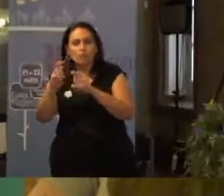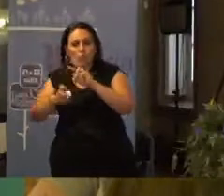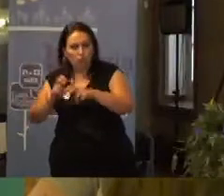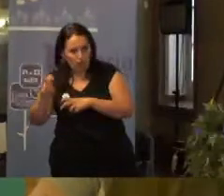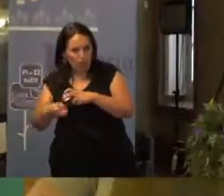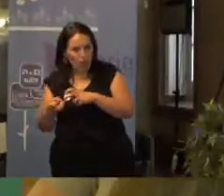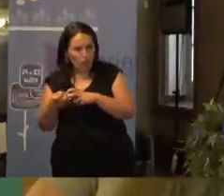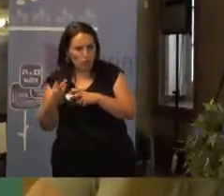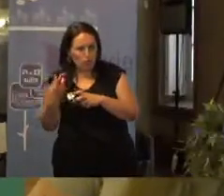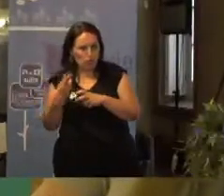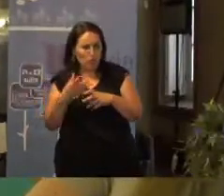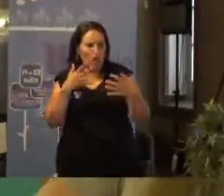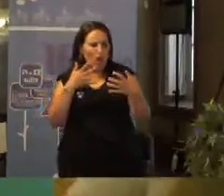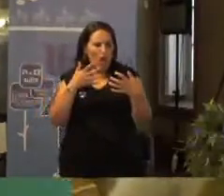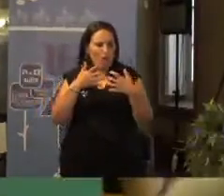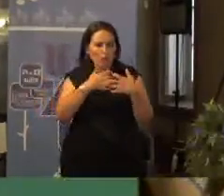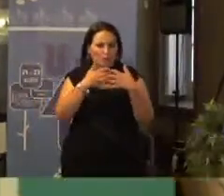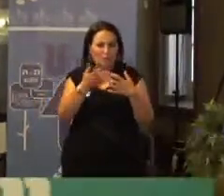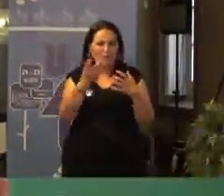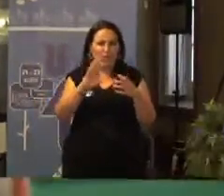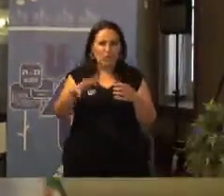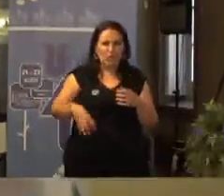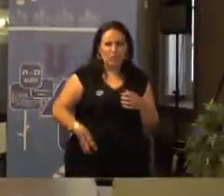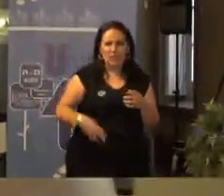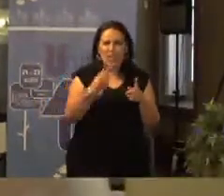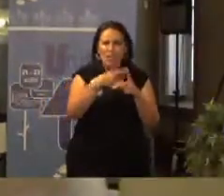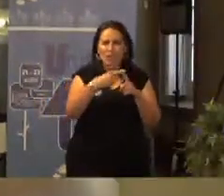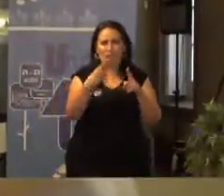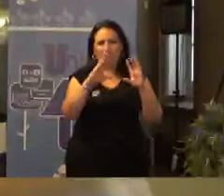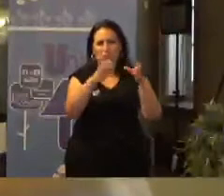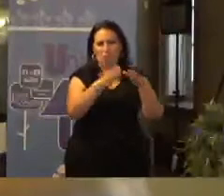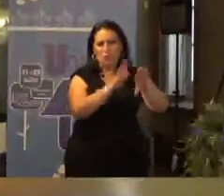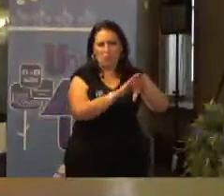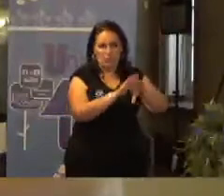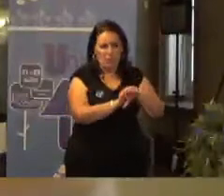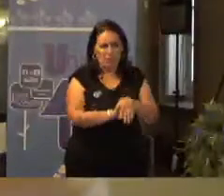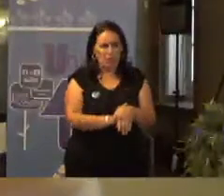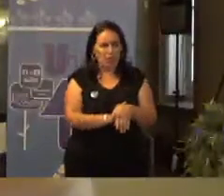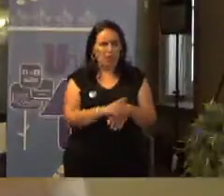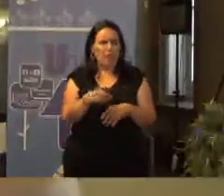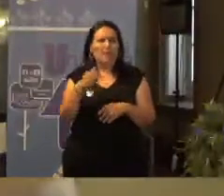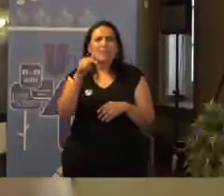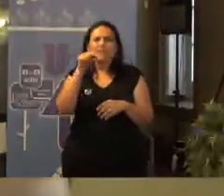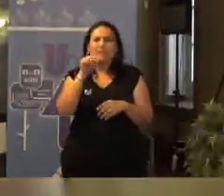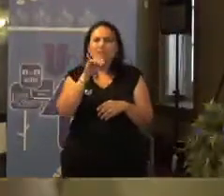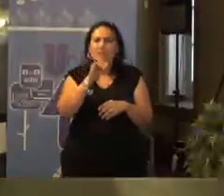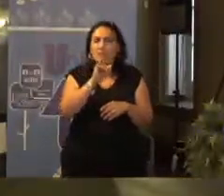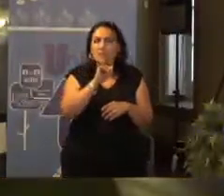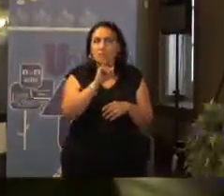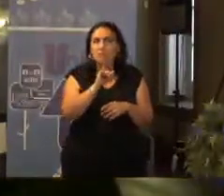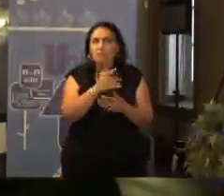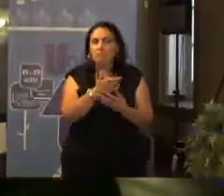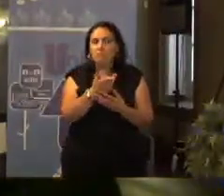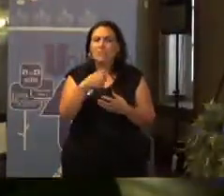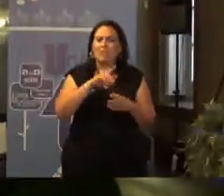no combate à burguesia e para a acumulação de forças da esquerda. E isso sempre foi identificado. Até,